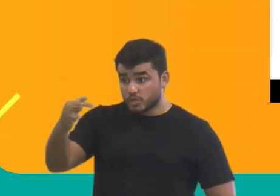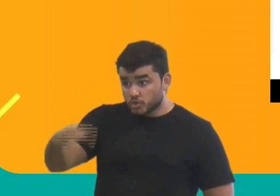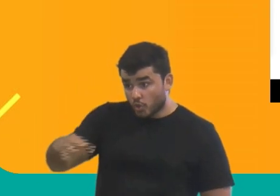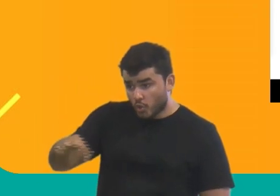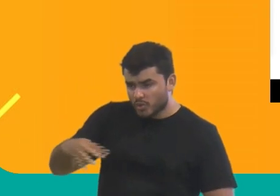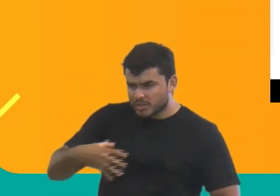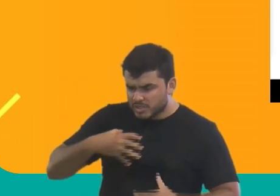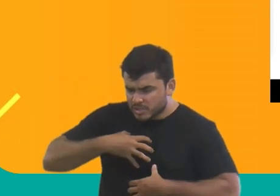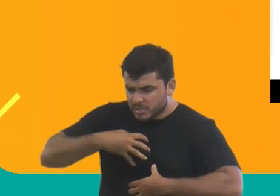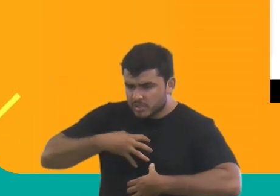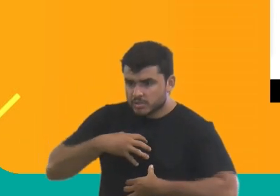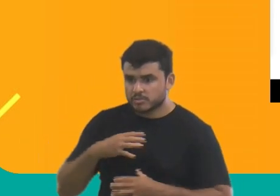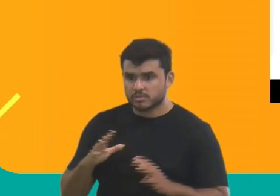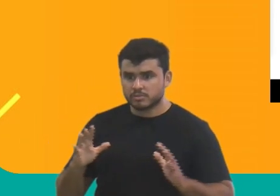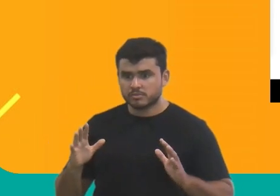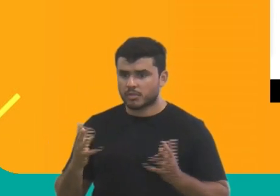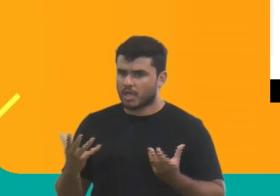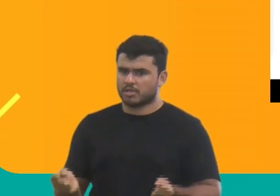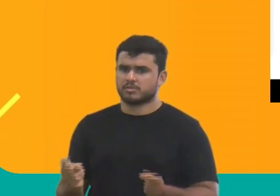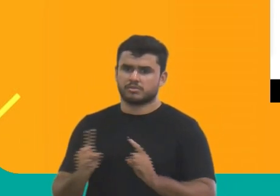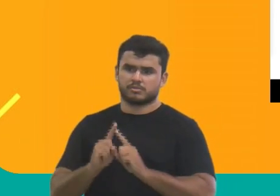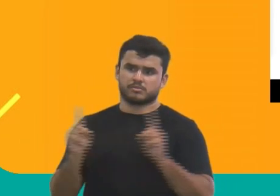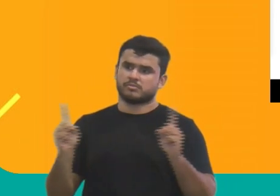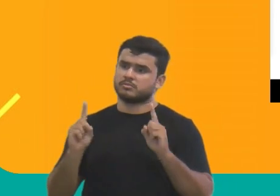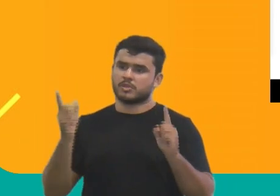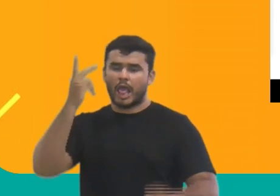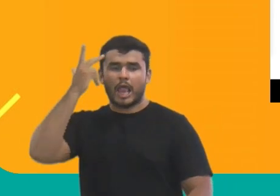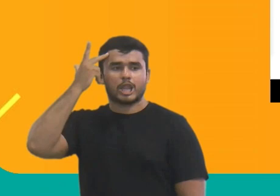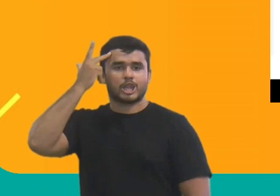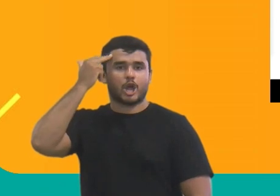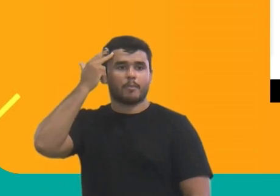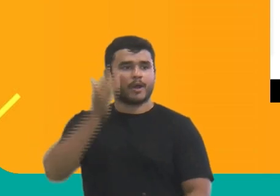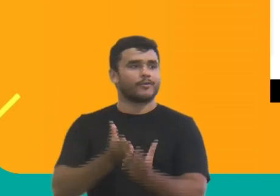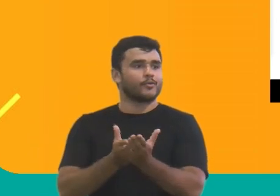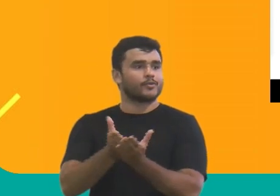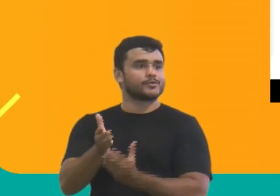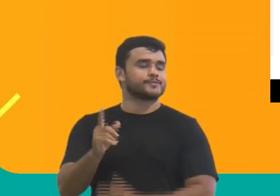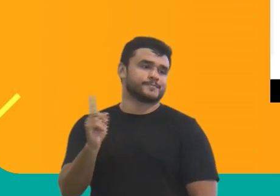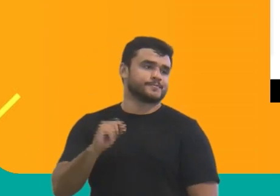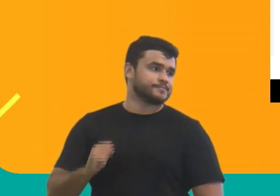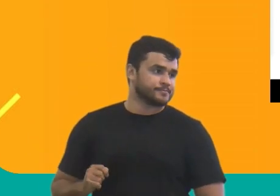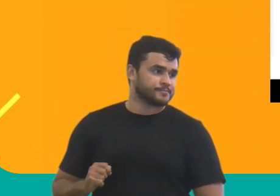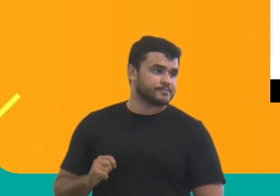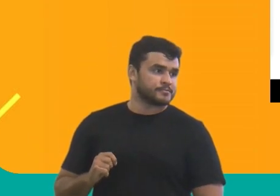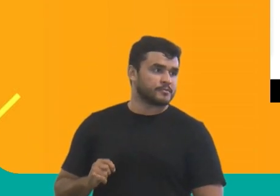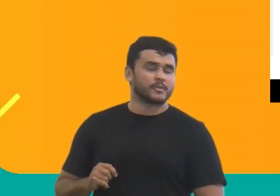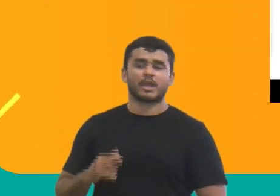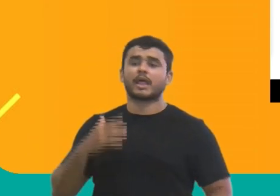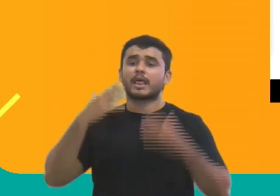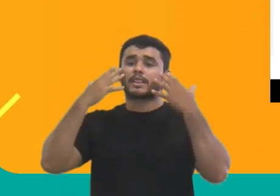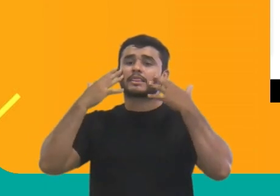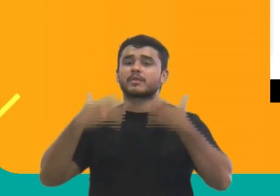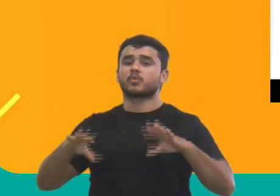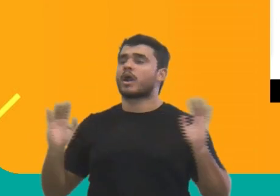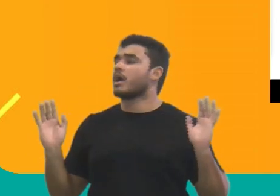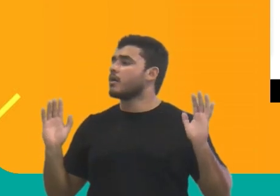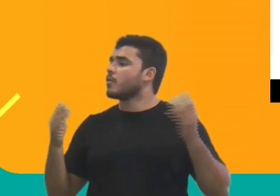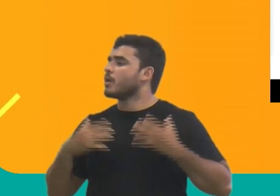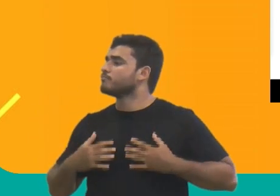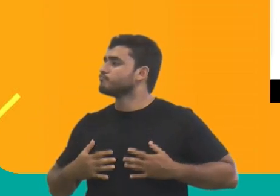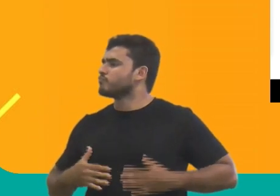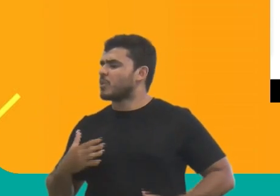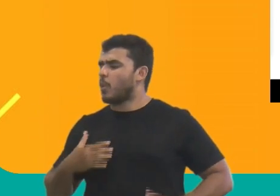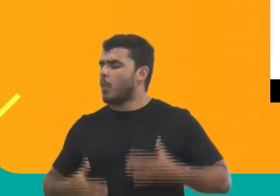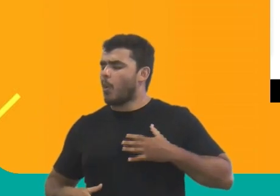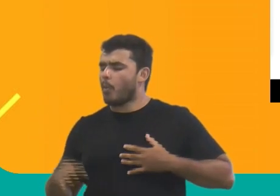Dor, de nenhuma forma. É normal, nem pode ser normalizada e nem é natural. Se no seu ciclo você tem